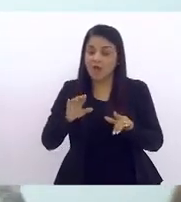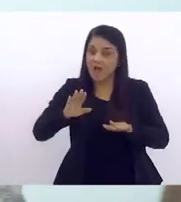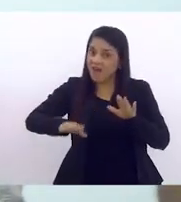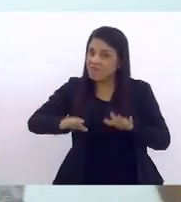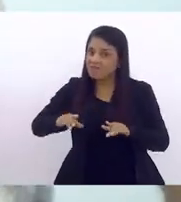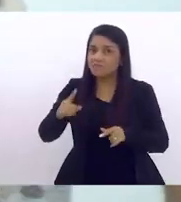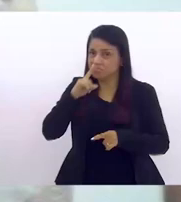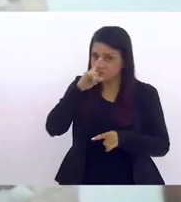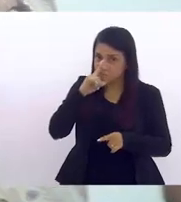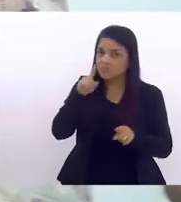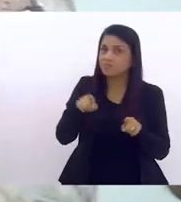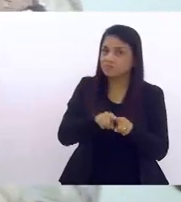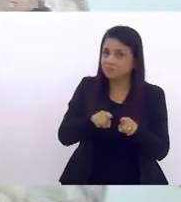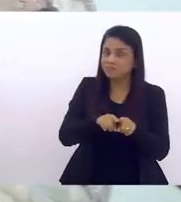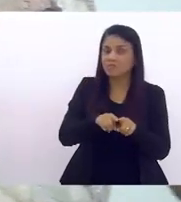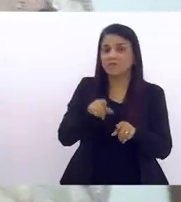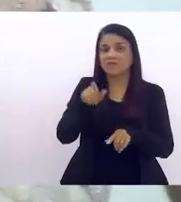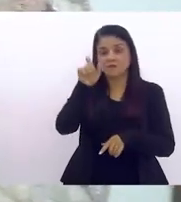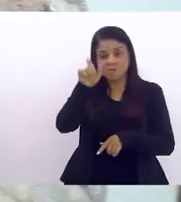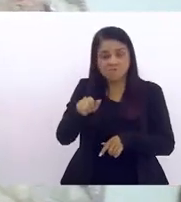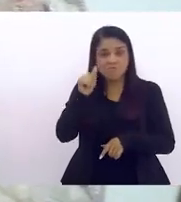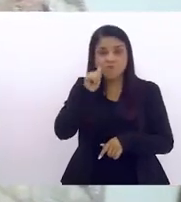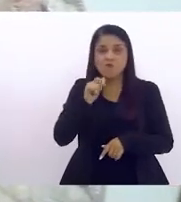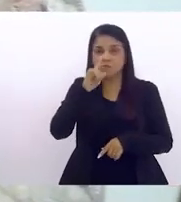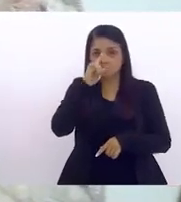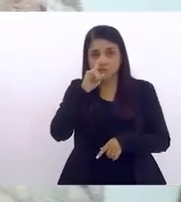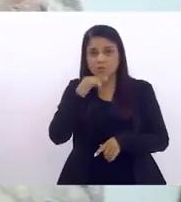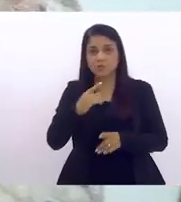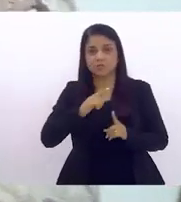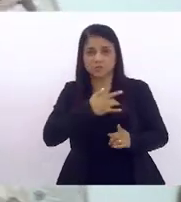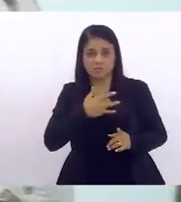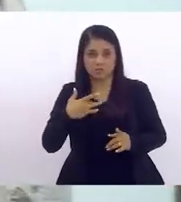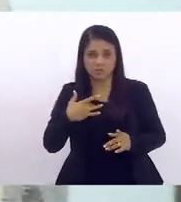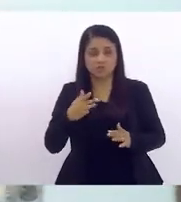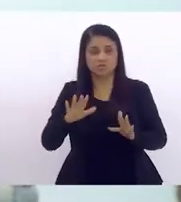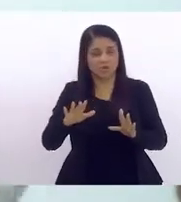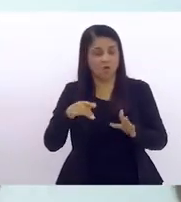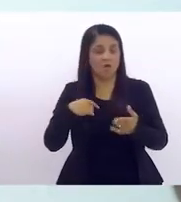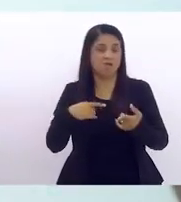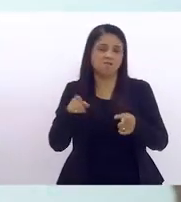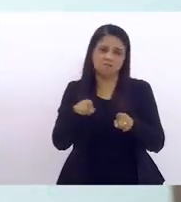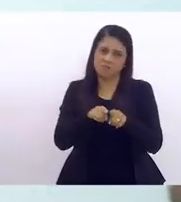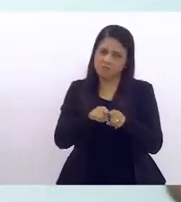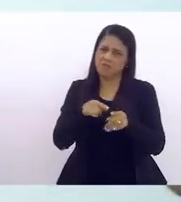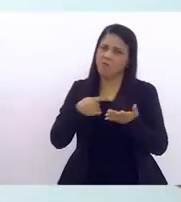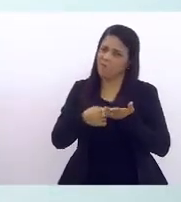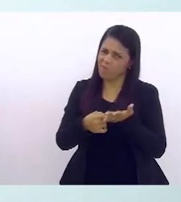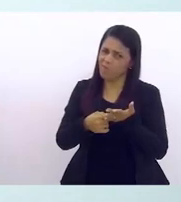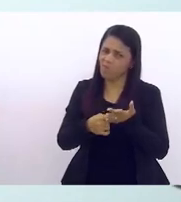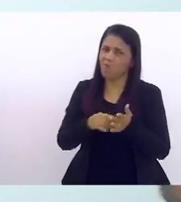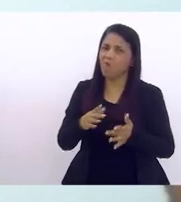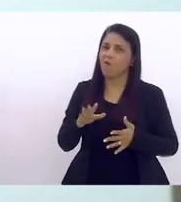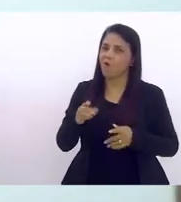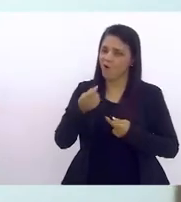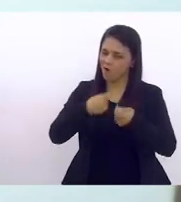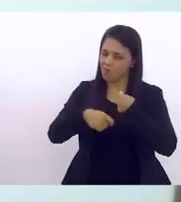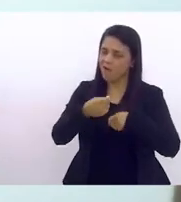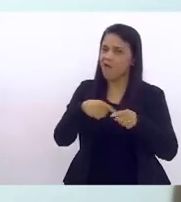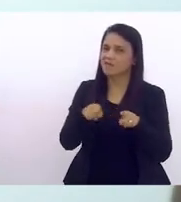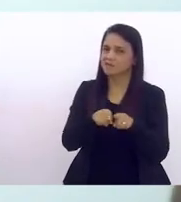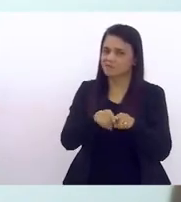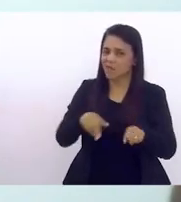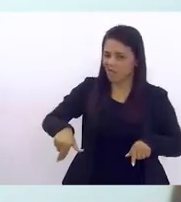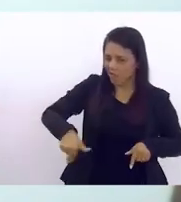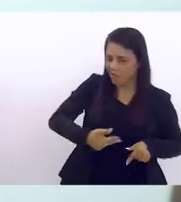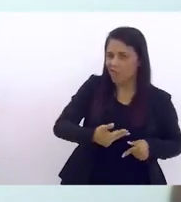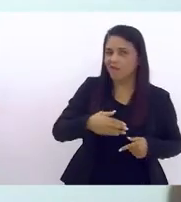mulher. Então, por quê? Claro que tem uma questão comercial, vamos combinar. Não sejamos ingênuos, né? Ninguém